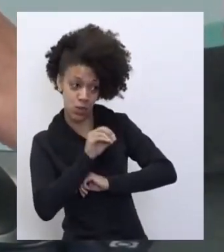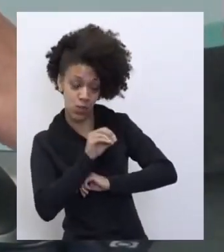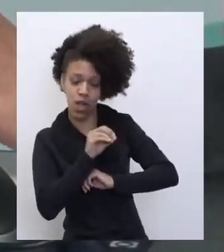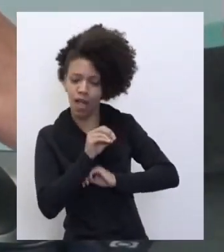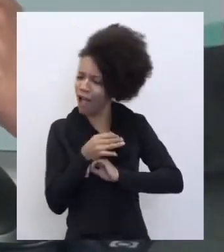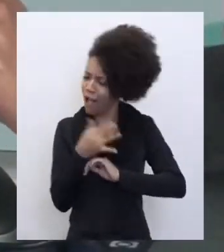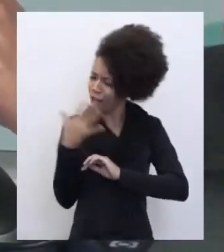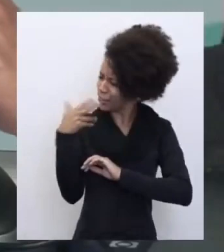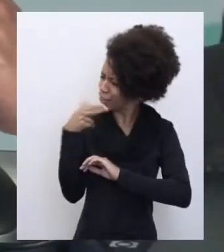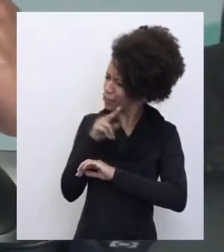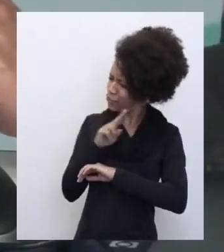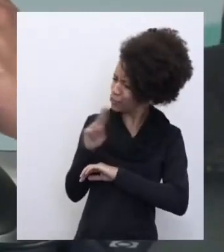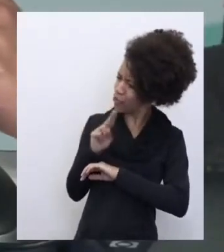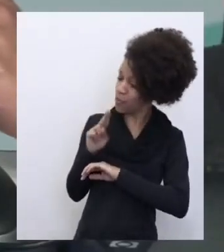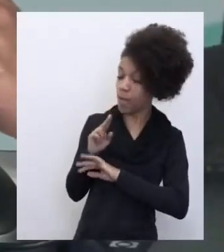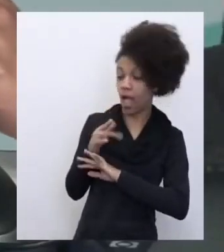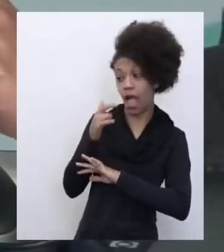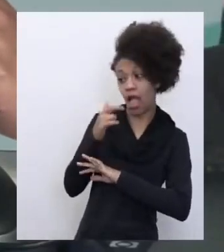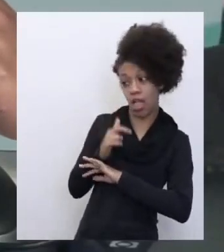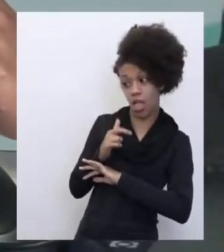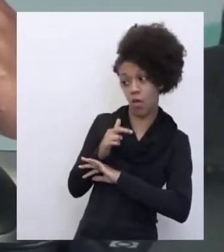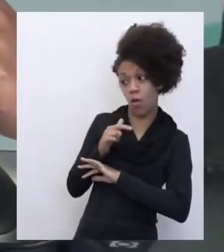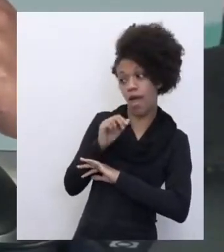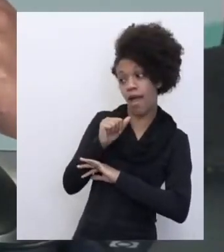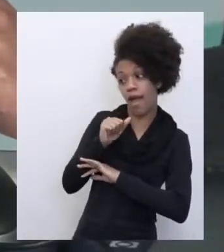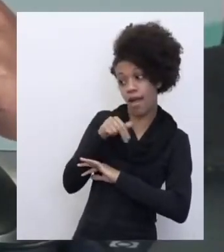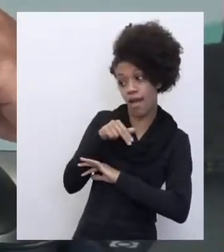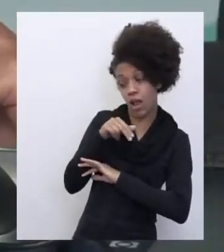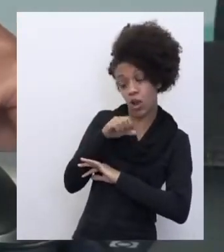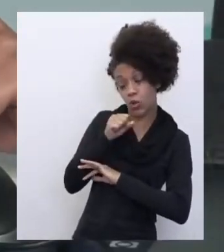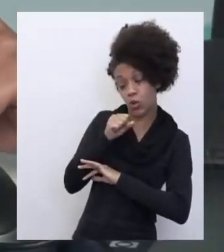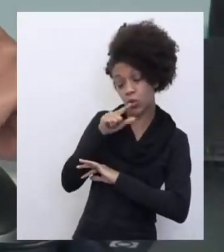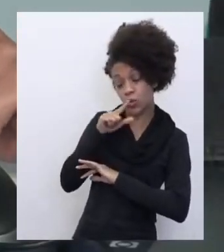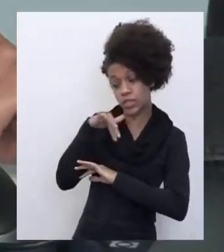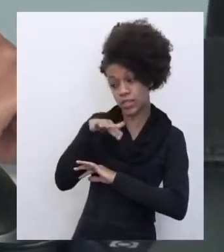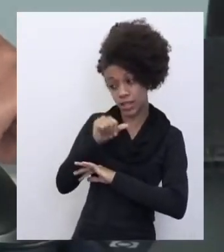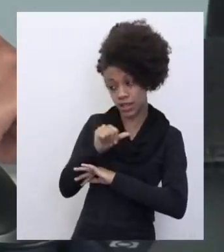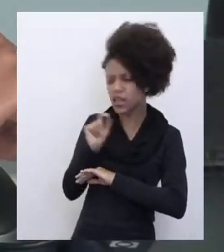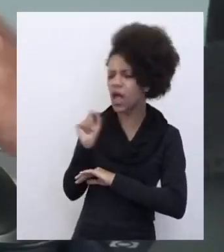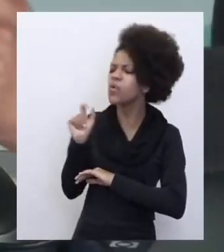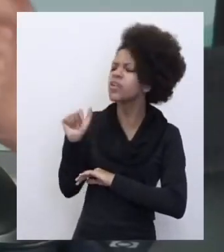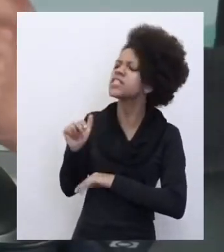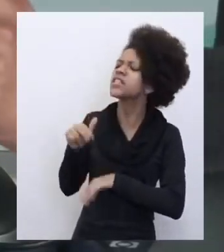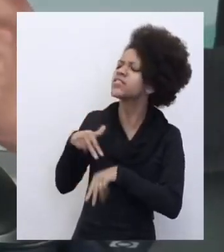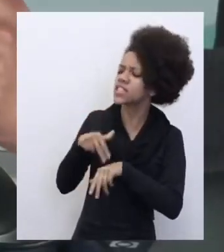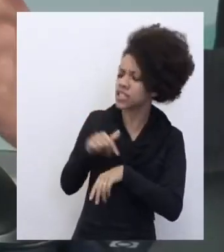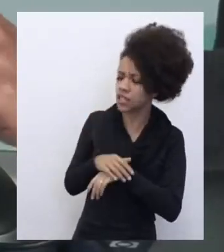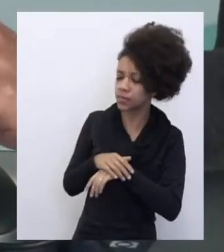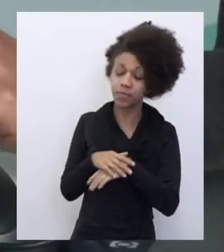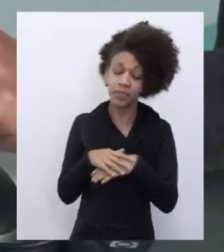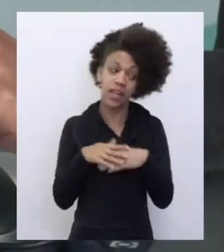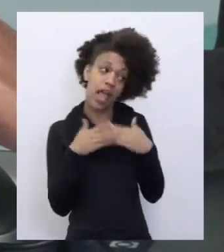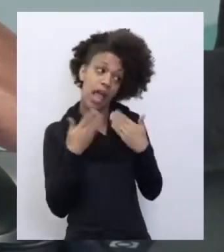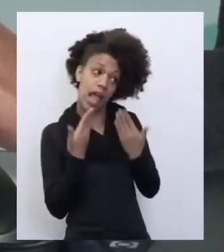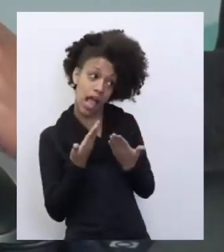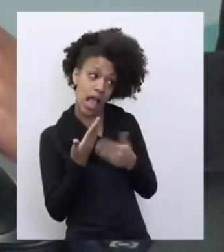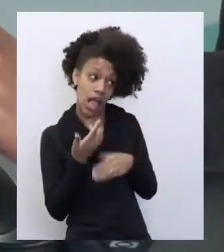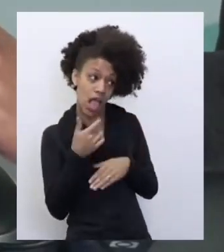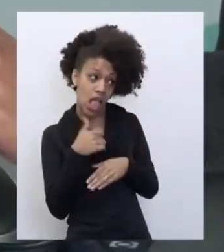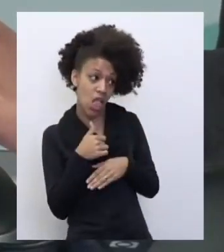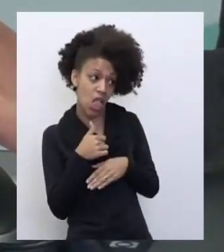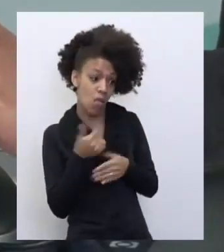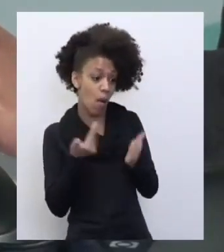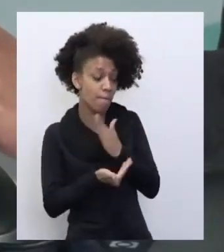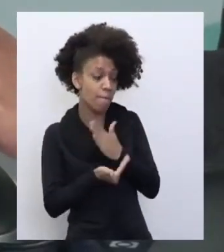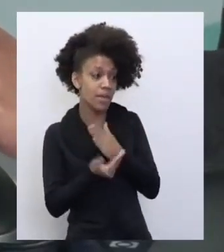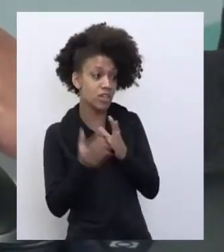nome. Pedrinho, eu sou a Luciana. O que que você está fazendo aqui? Ah, eu perdi minha